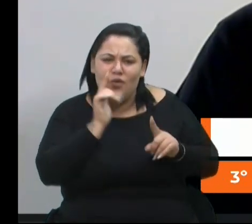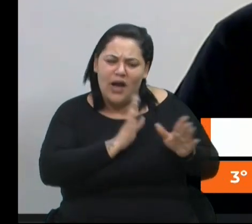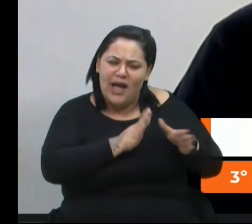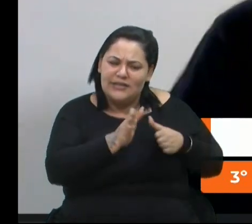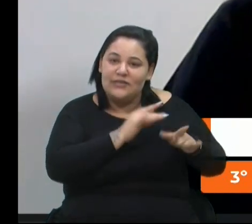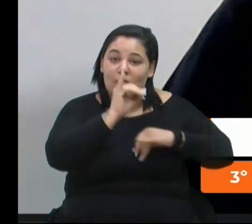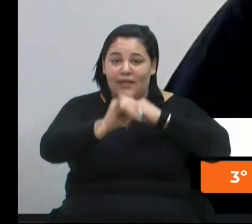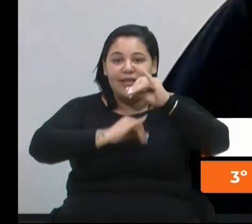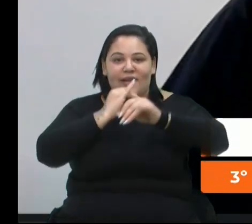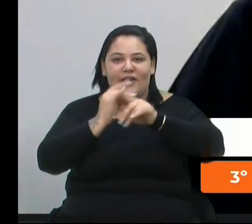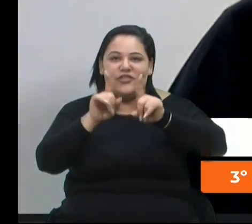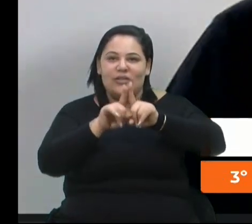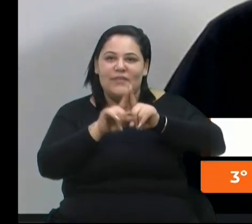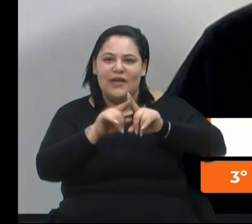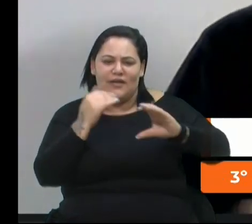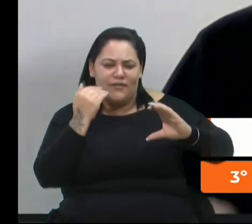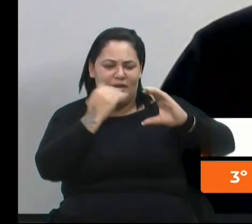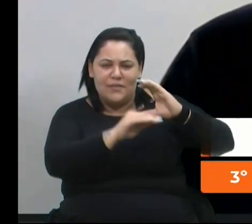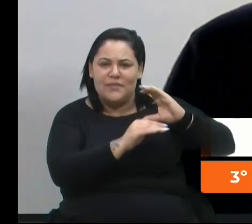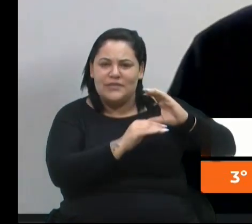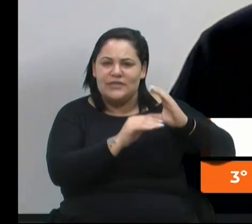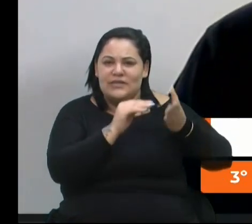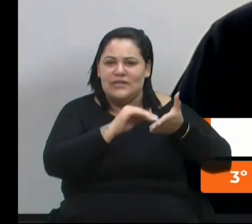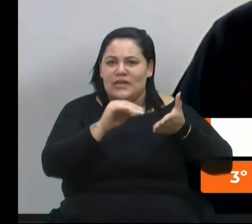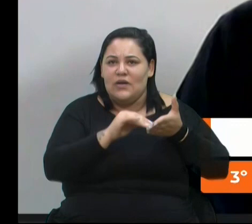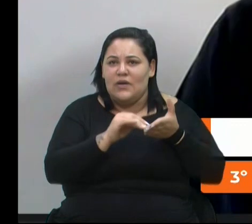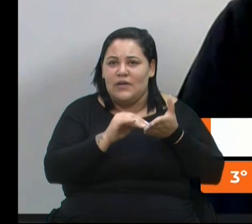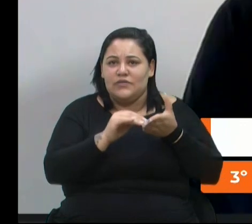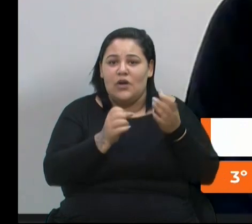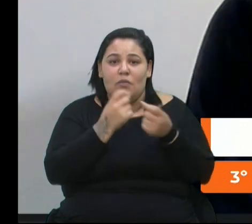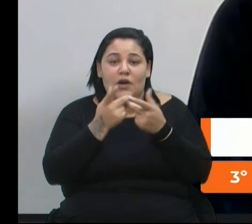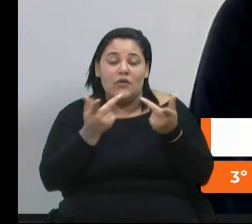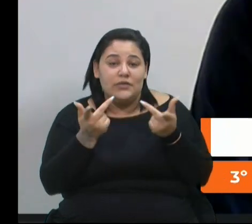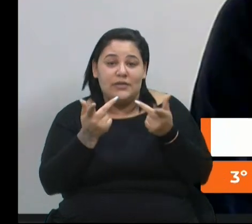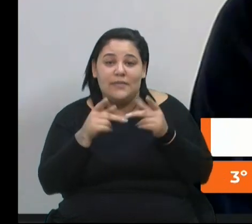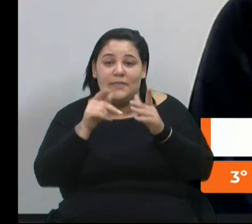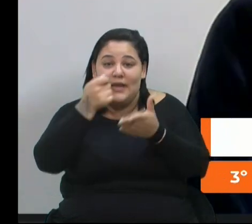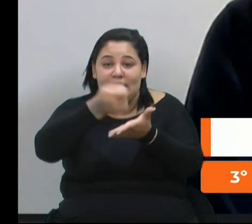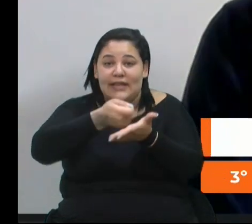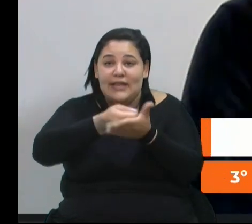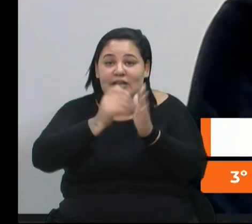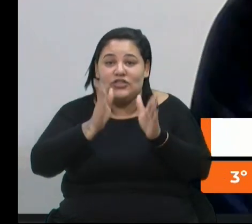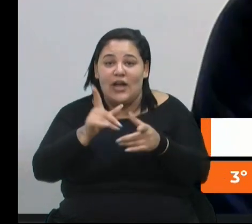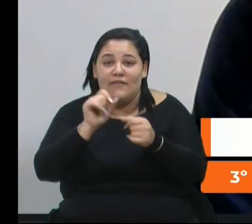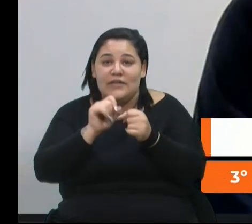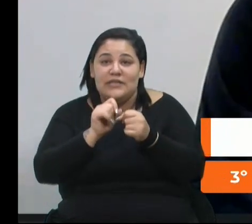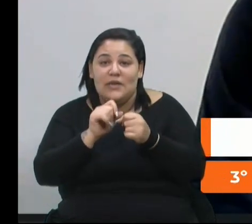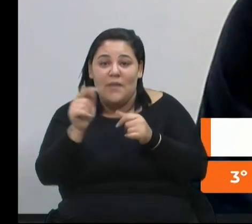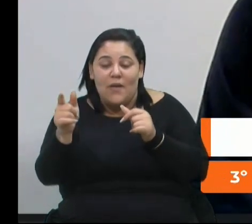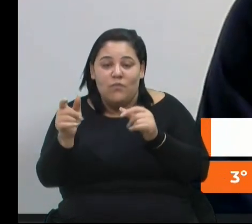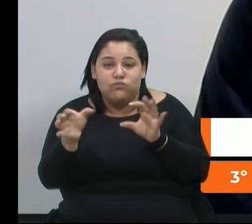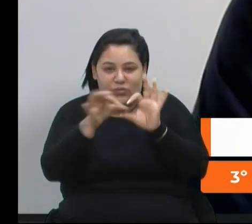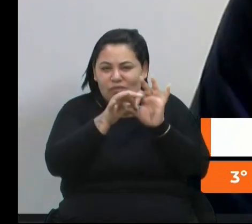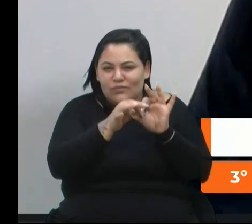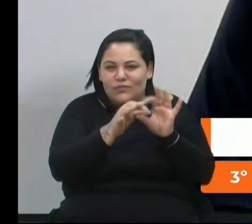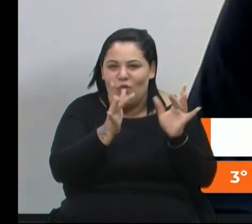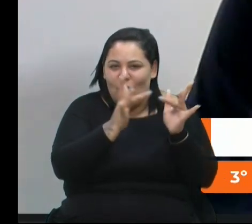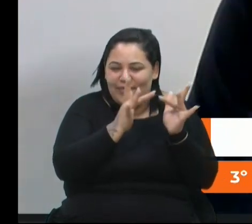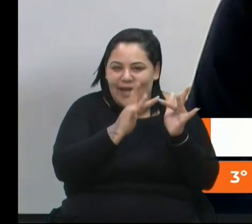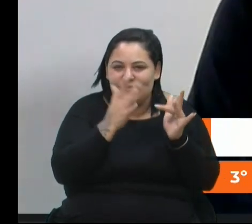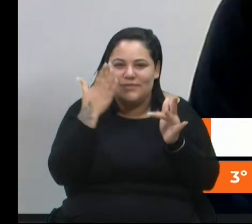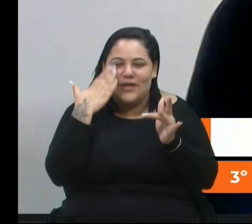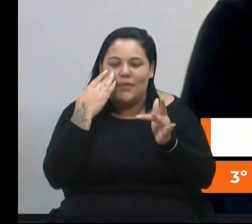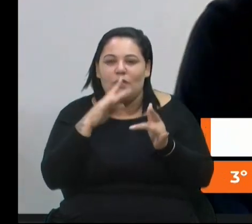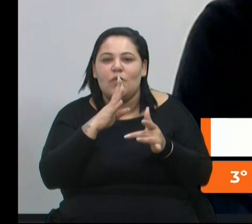pela internet. Manda um directzinho, manda um e-mail para tentar já fazer uma primeira conexão